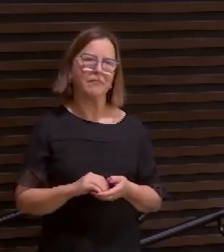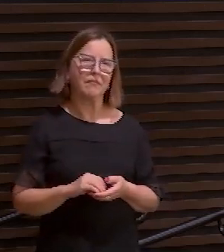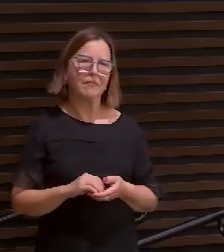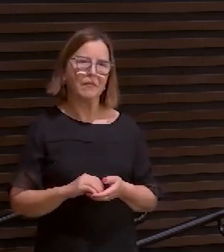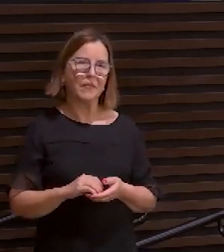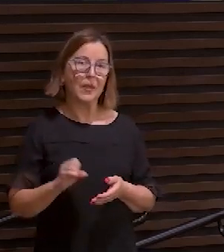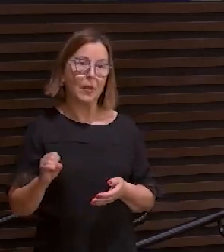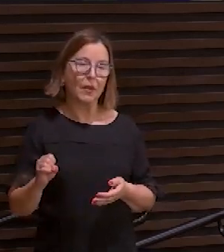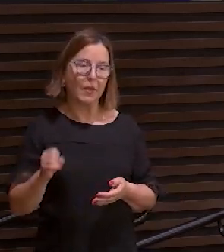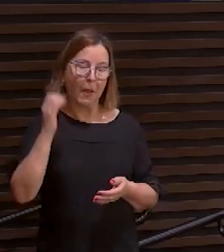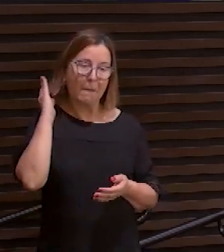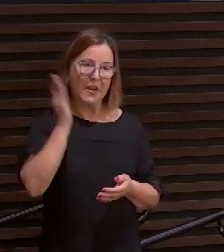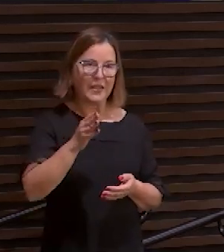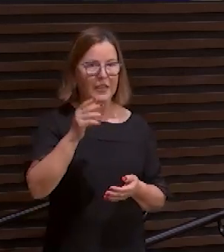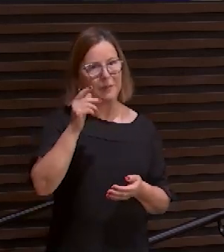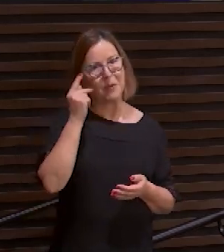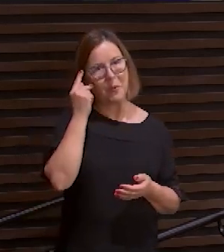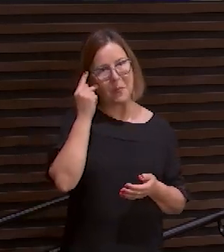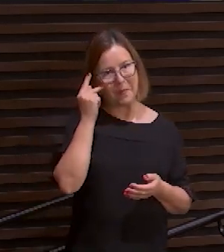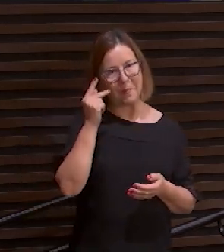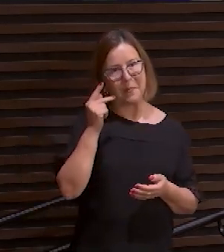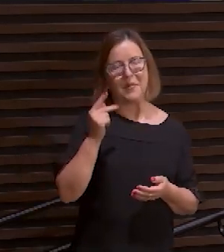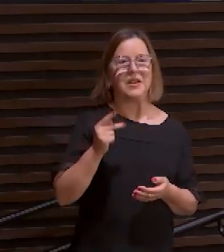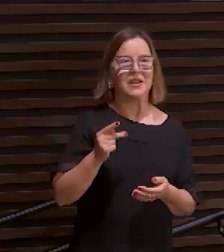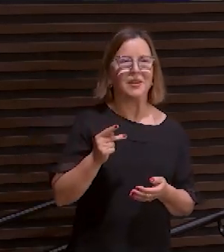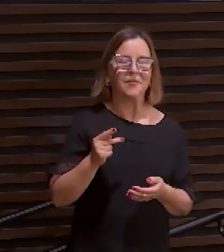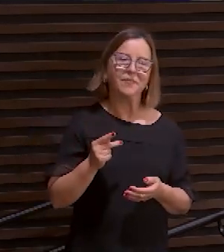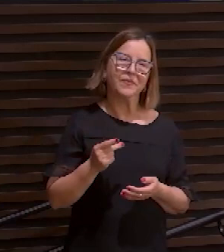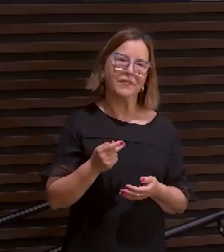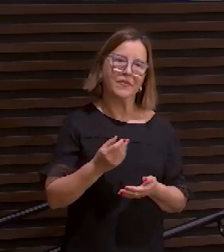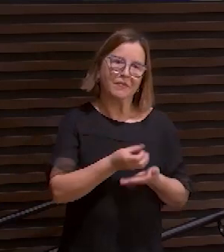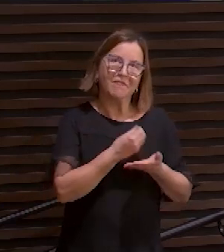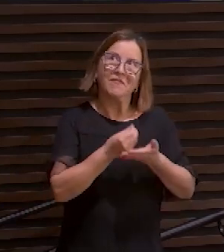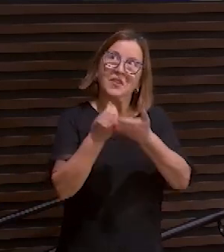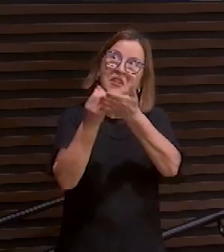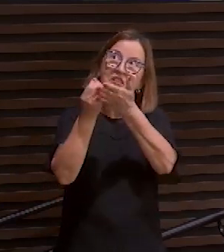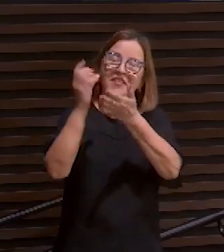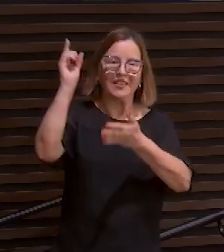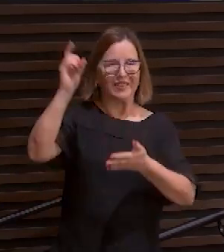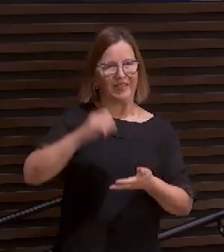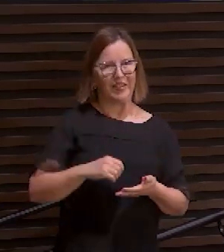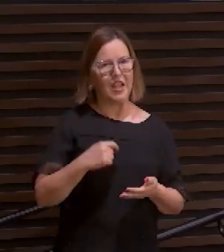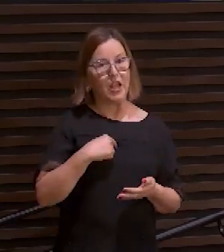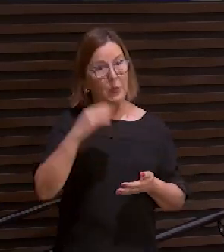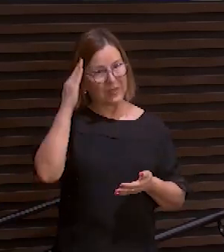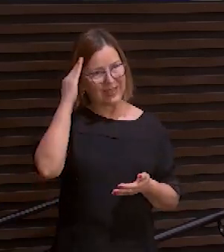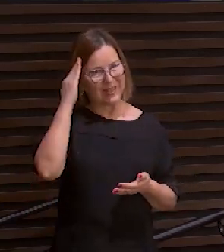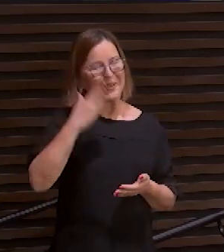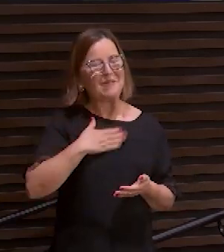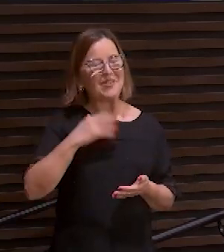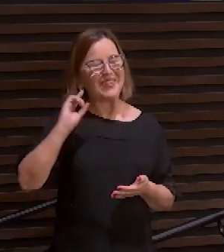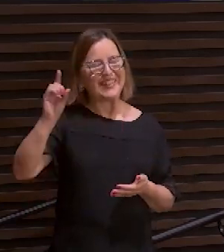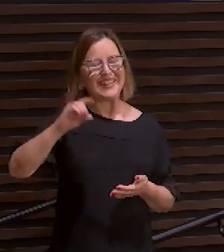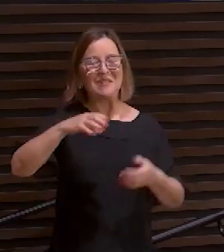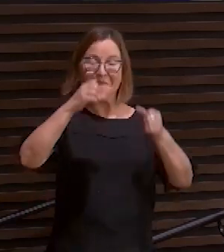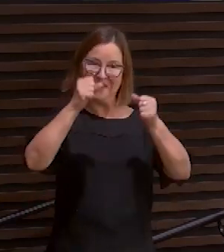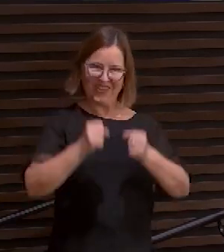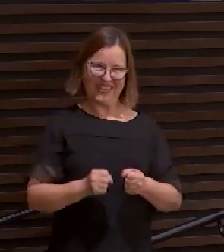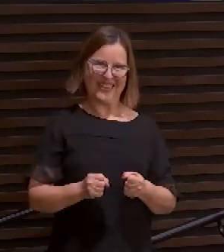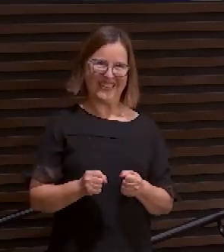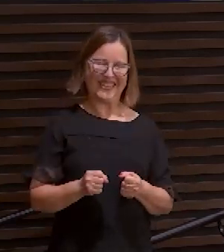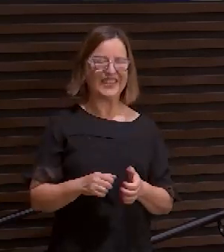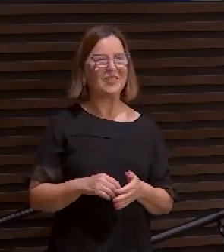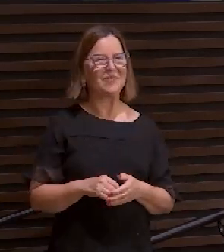se entregar a Deus. Eu sei que o meu Deus é poderoso.